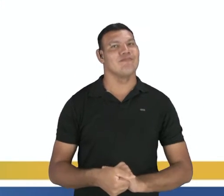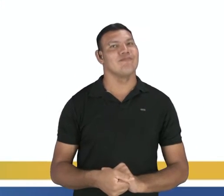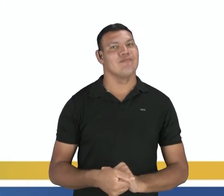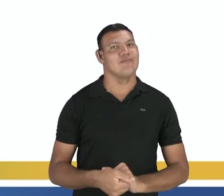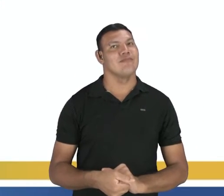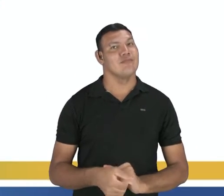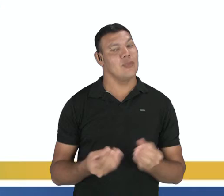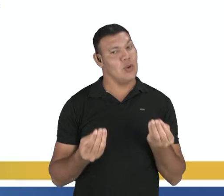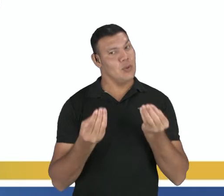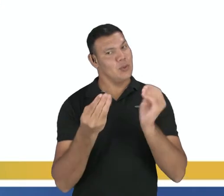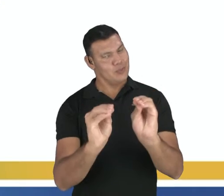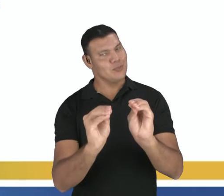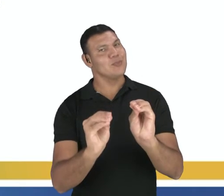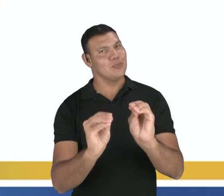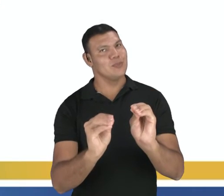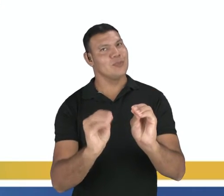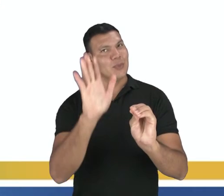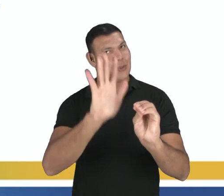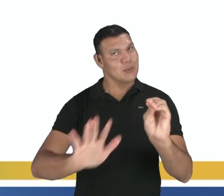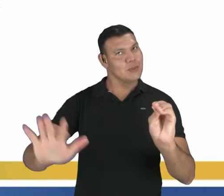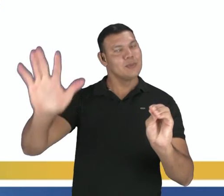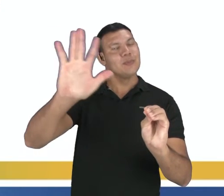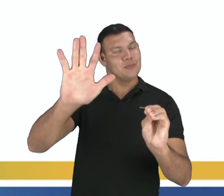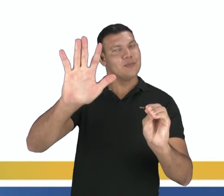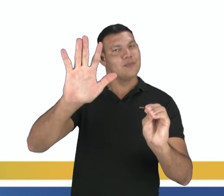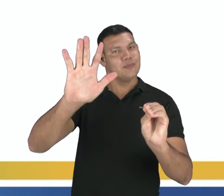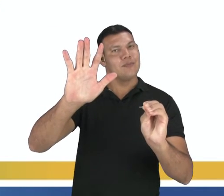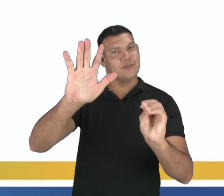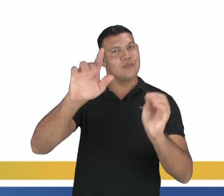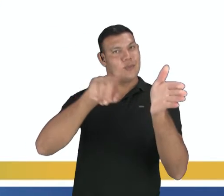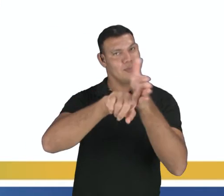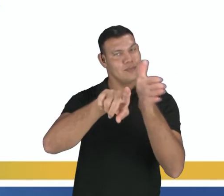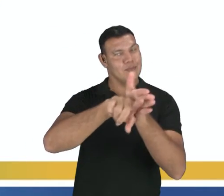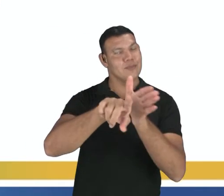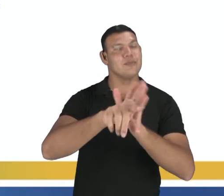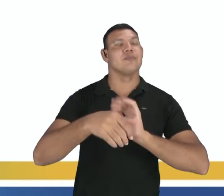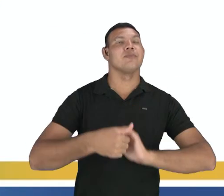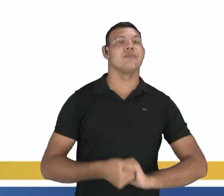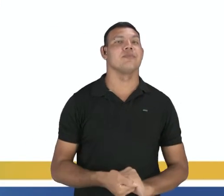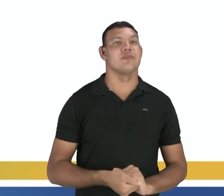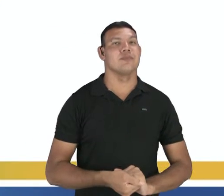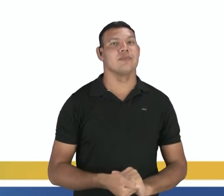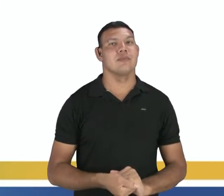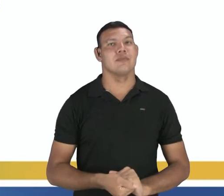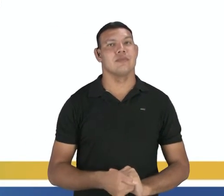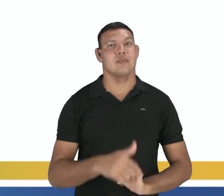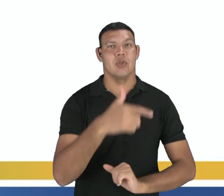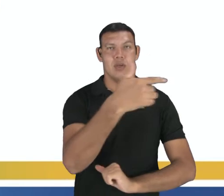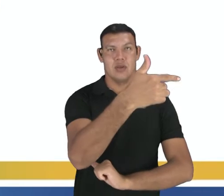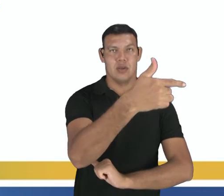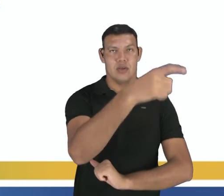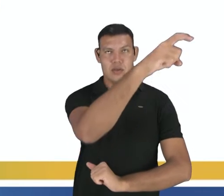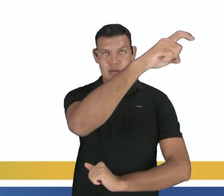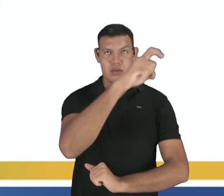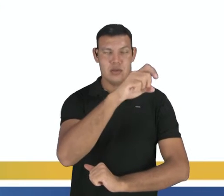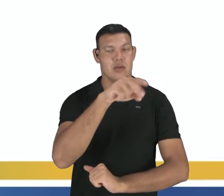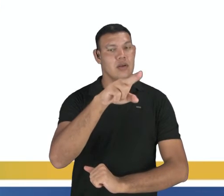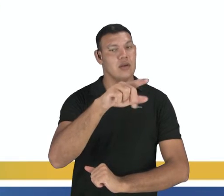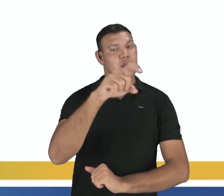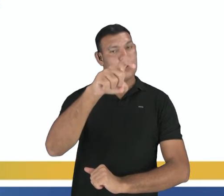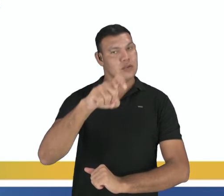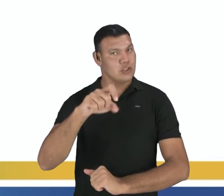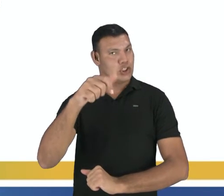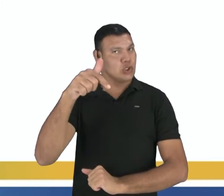nós vamos abordar novamente a generalização da sentença anterior, 2 elevado a x igual a x